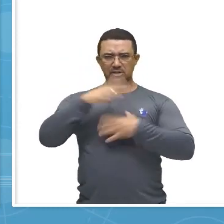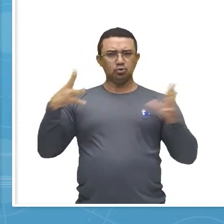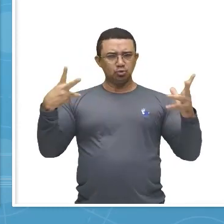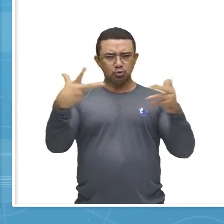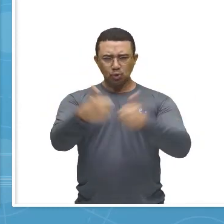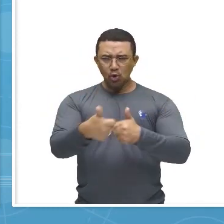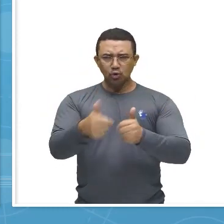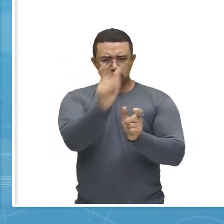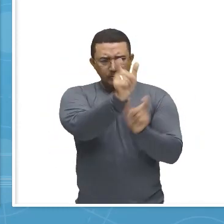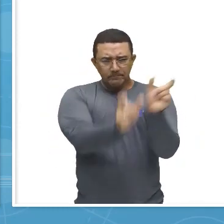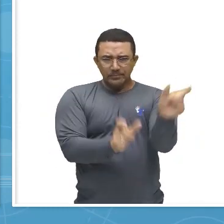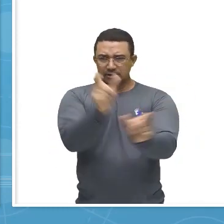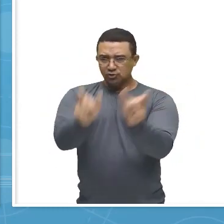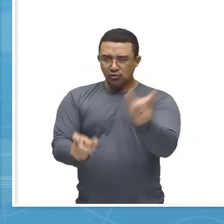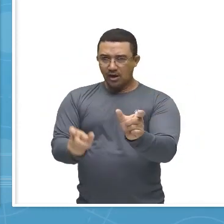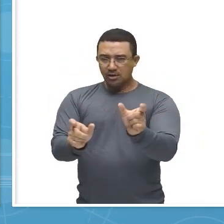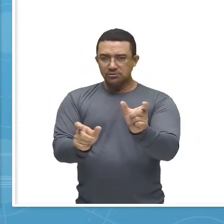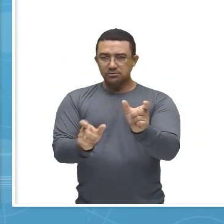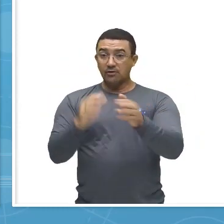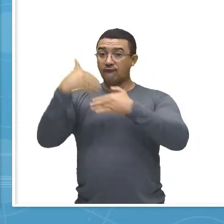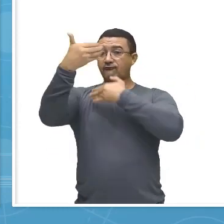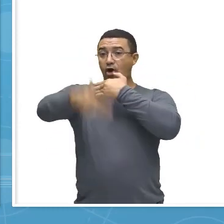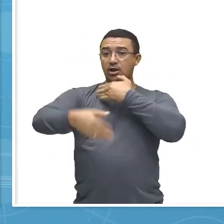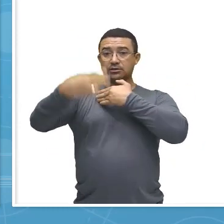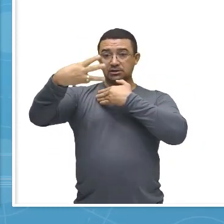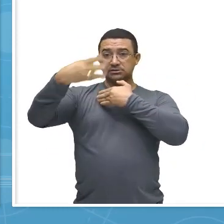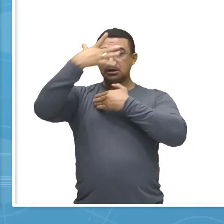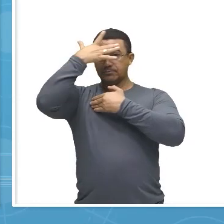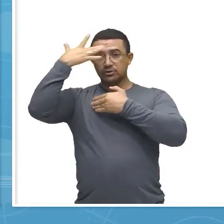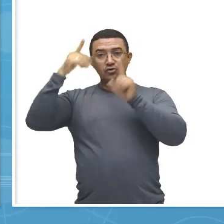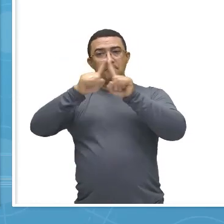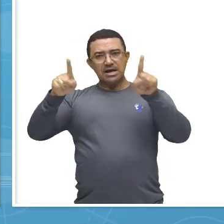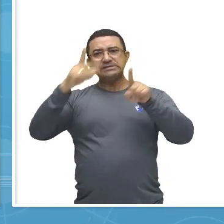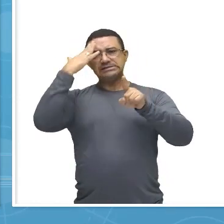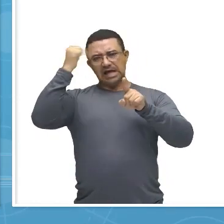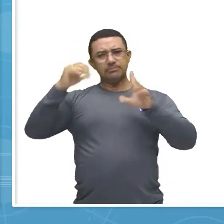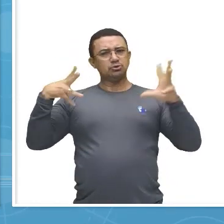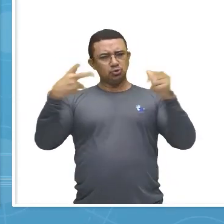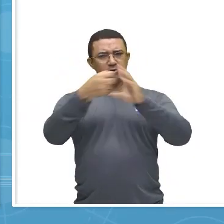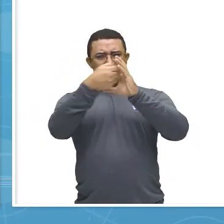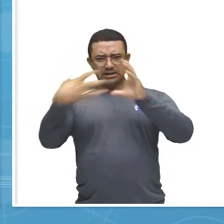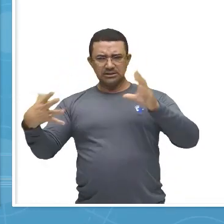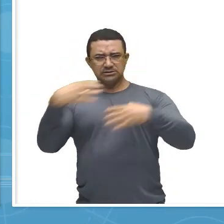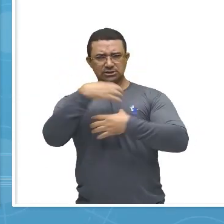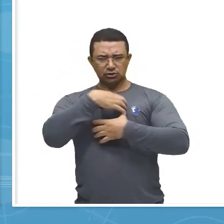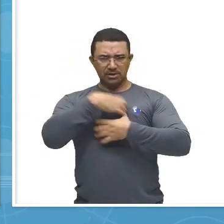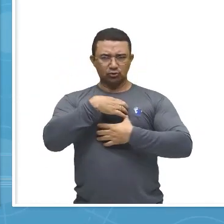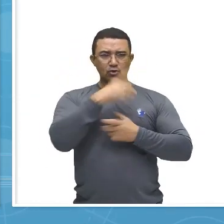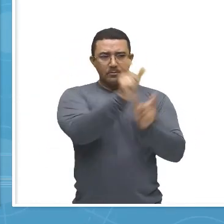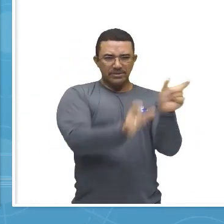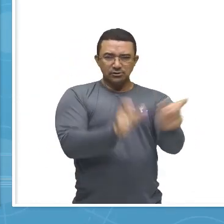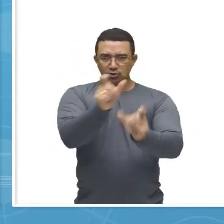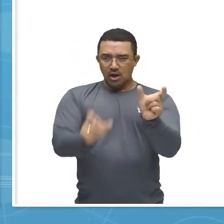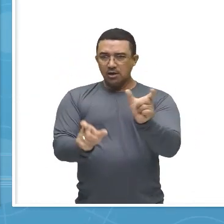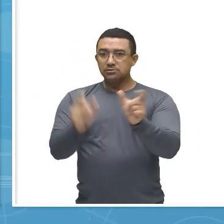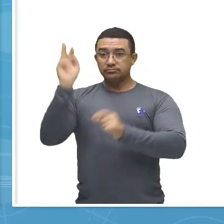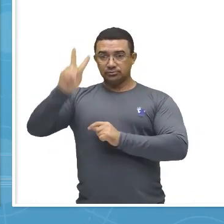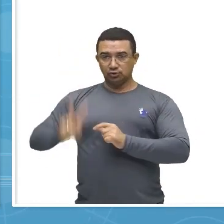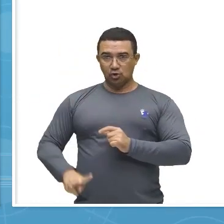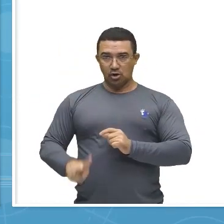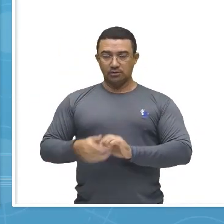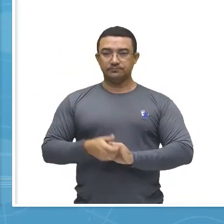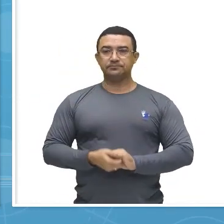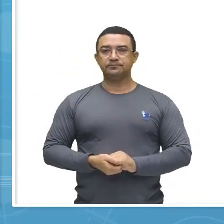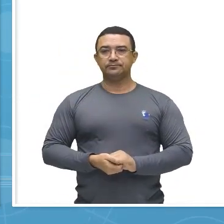está contando de fora, de terceira pessoa, mas ele sabe todas as características, todos os sentimentos dos personagens, ok? Vamos falar